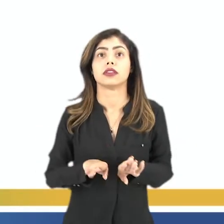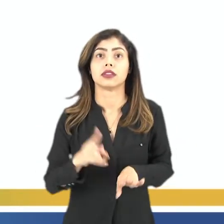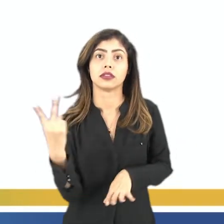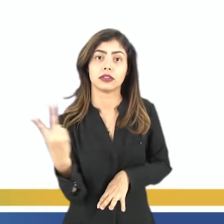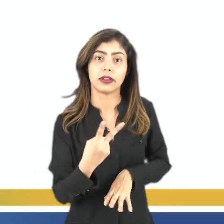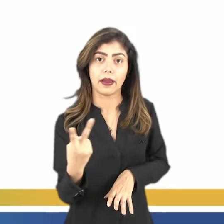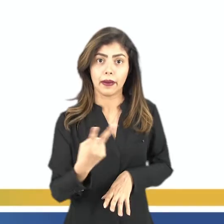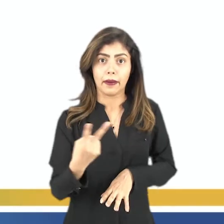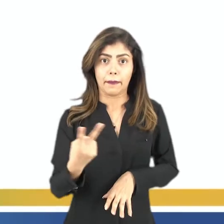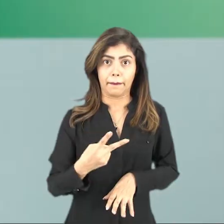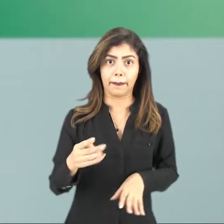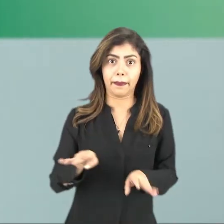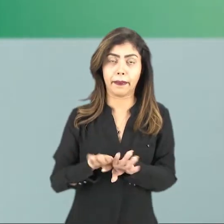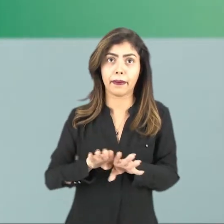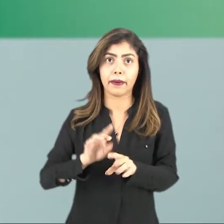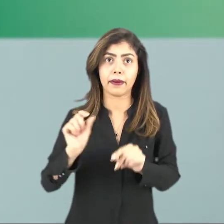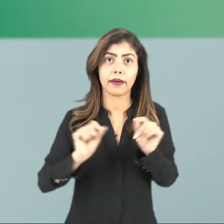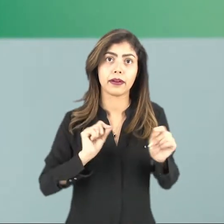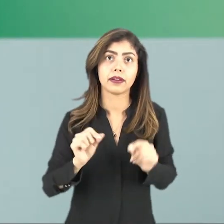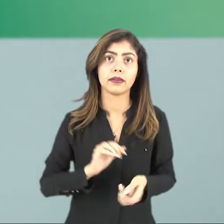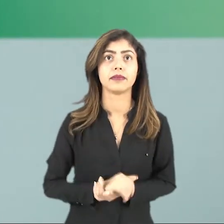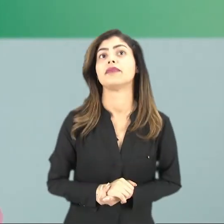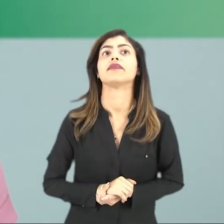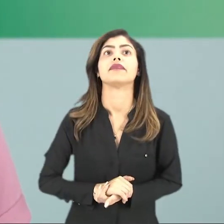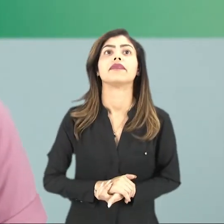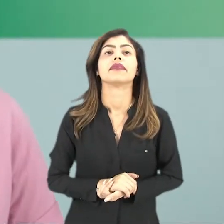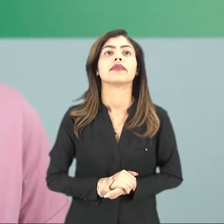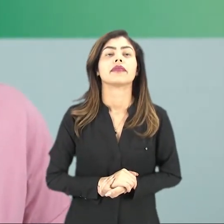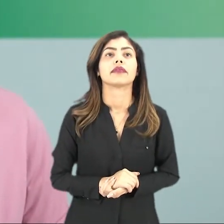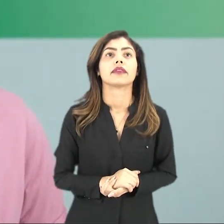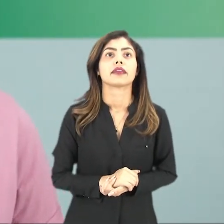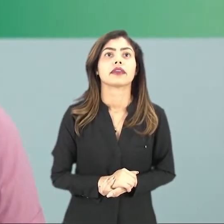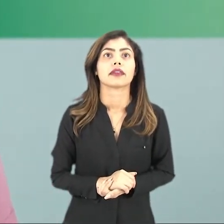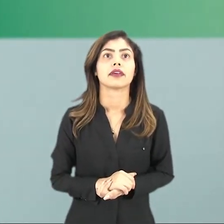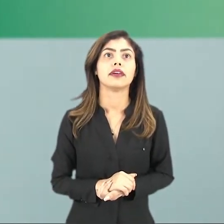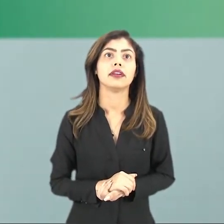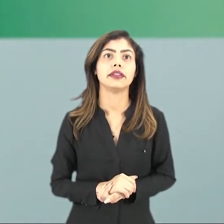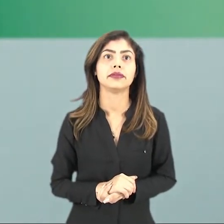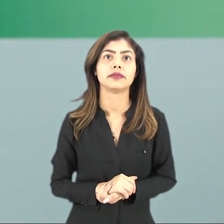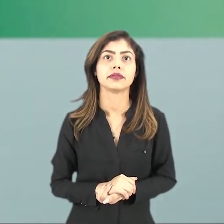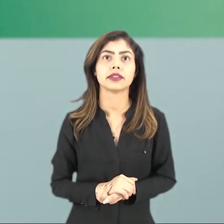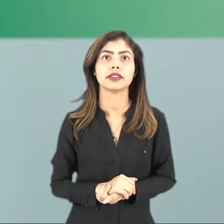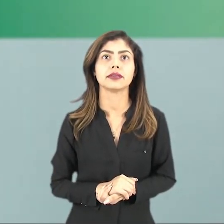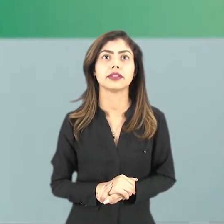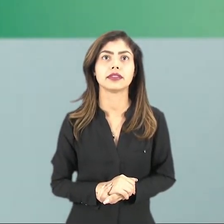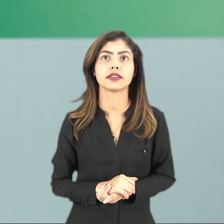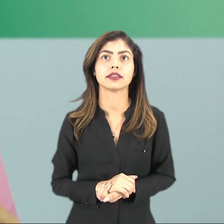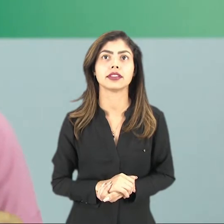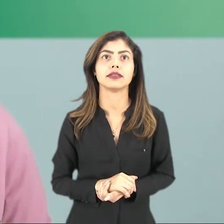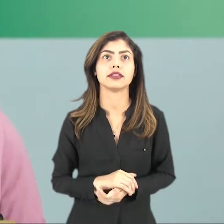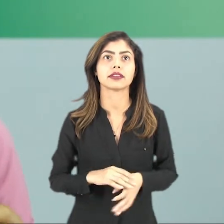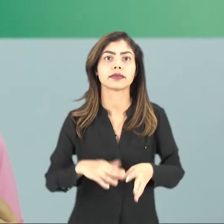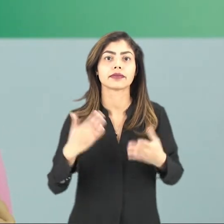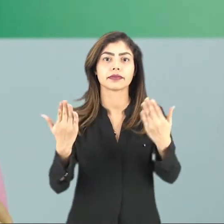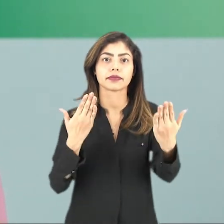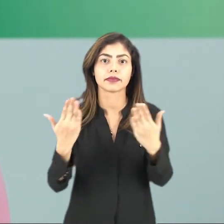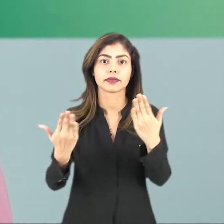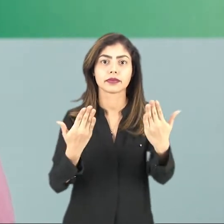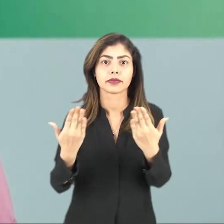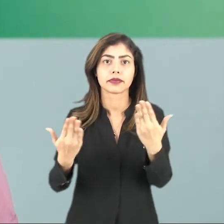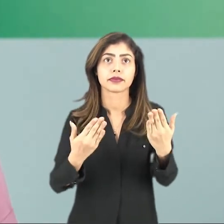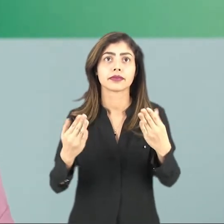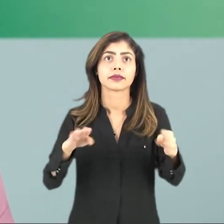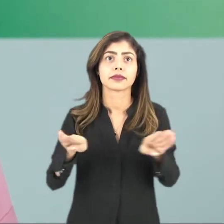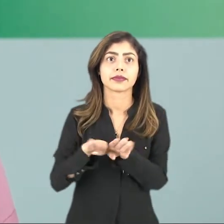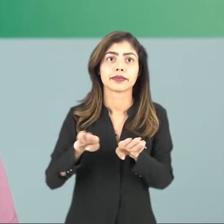os condutores e os indutores. E aí eles vão ser relacionados ali, quando eles se relacionam, ou seja, quando você